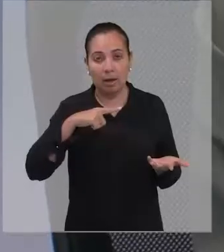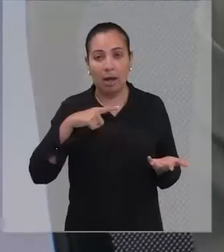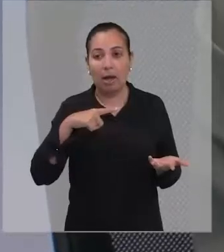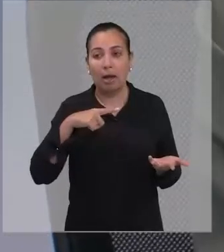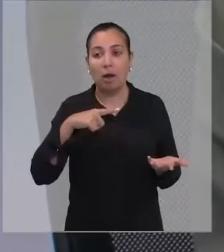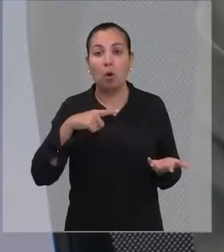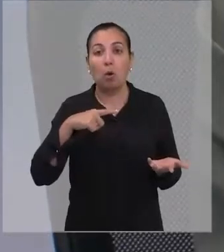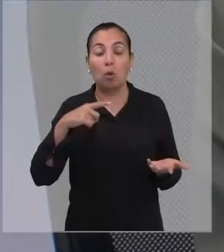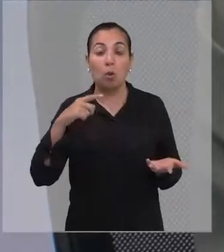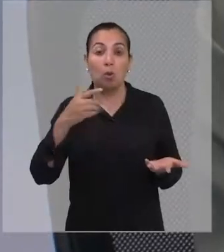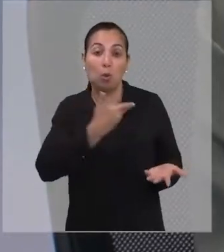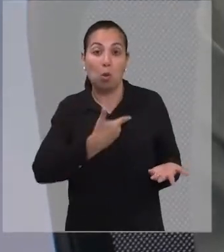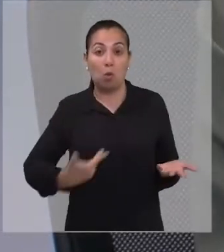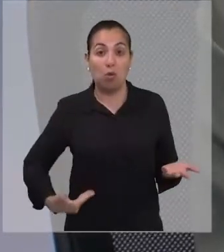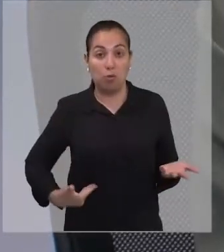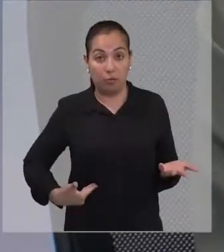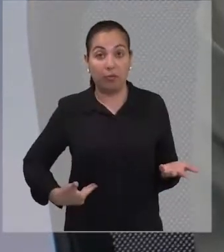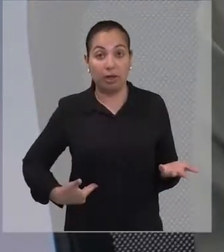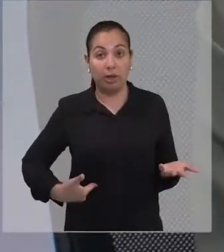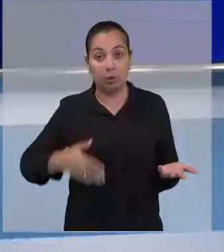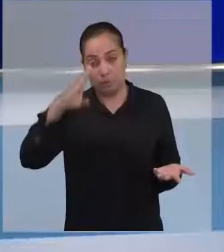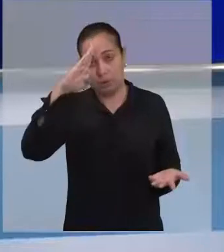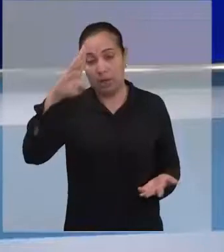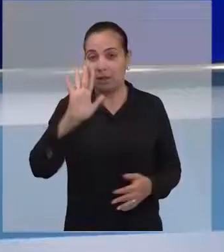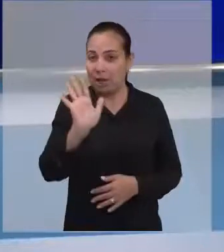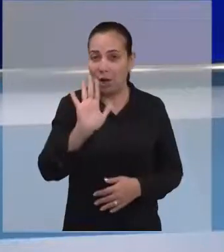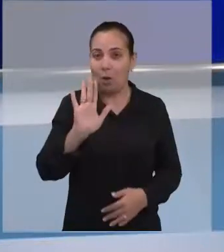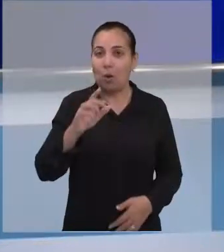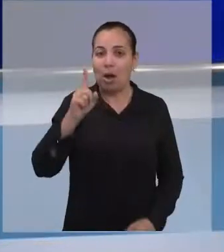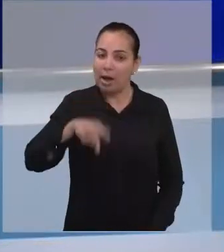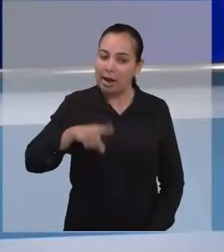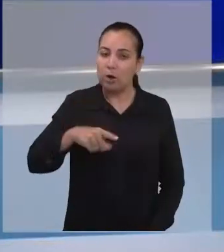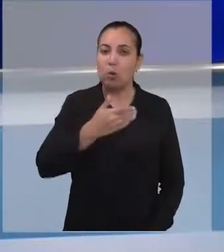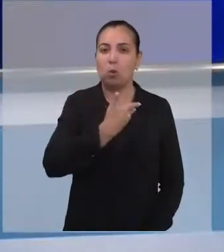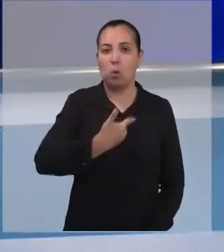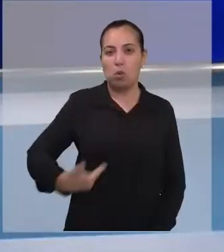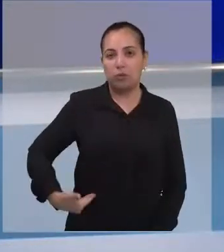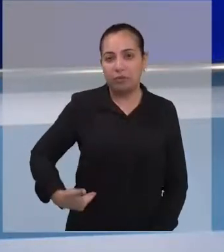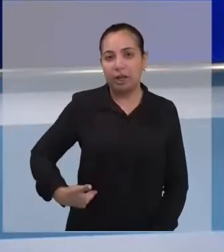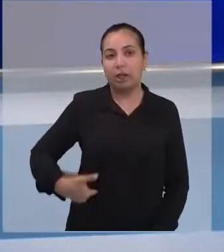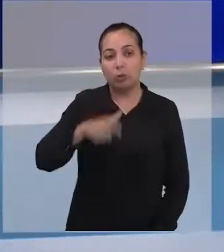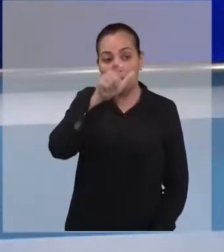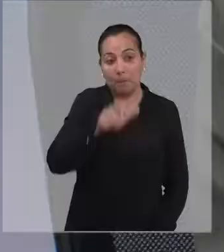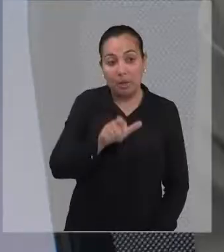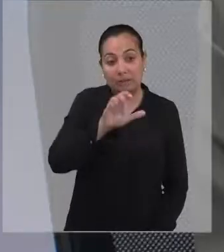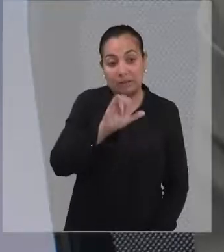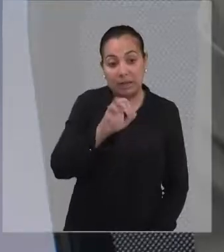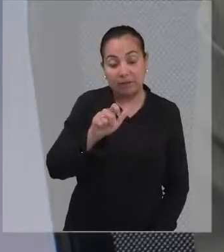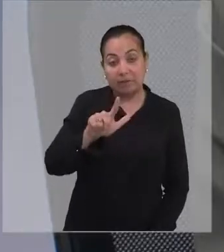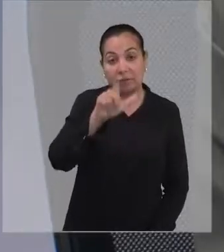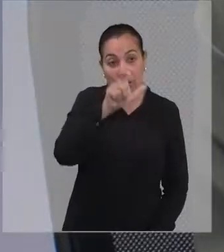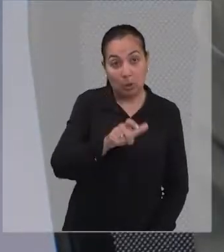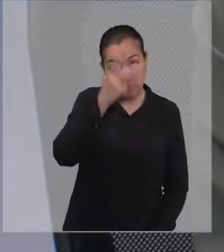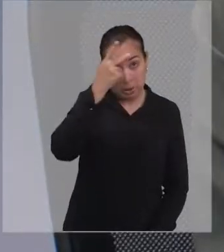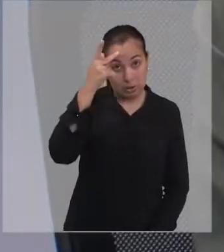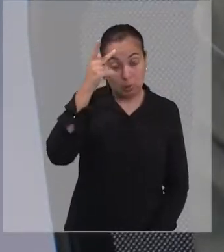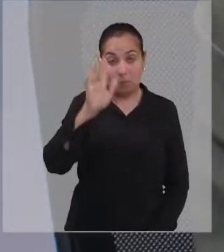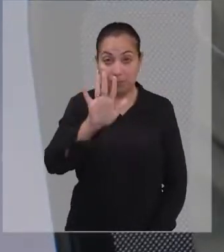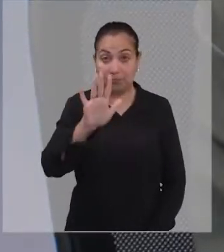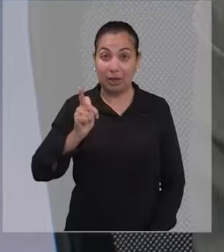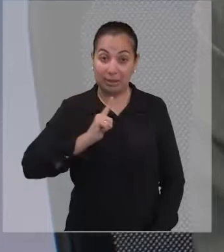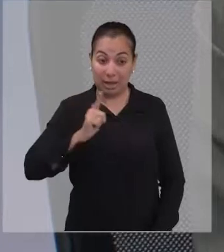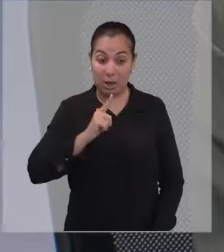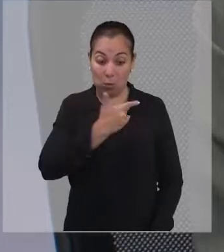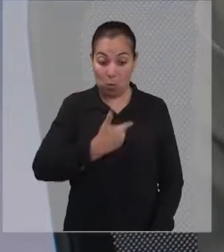governo civil de um militar. De um militar. Vamos adiantar, não. A primeira baixa... Não, de um militar no governo civil de